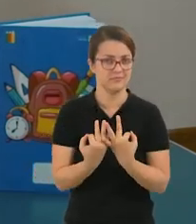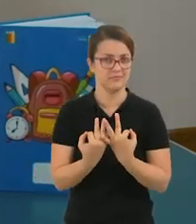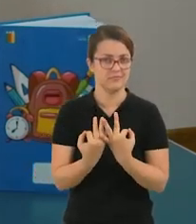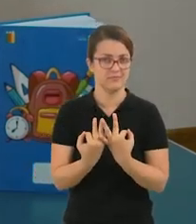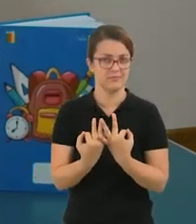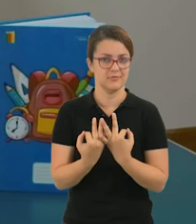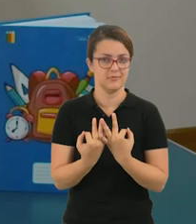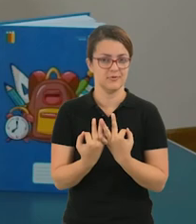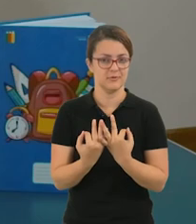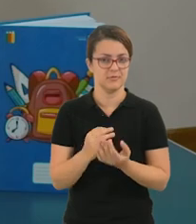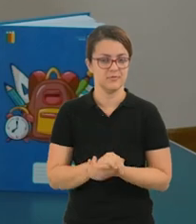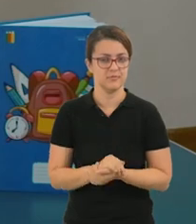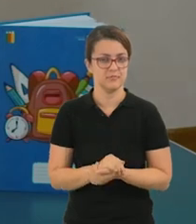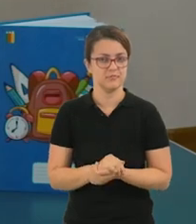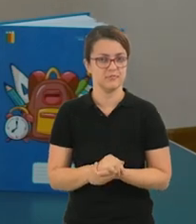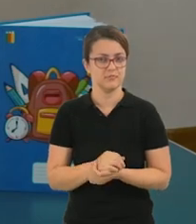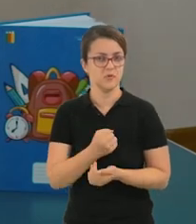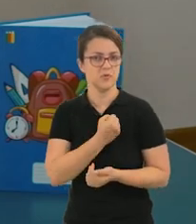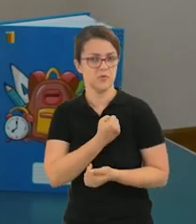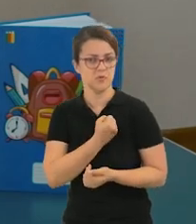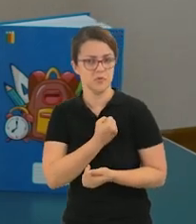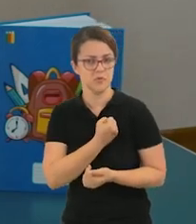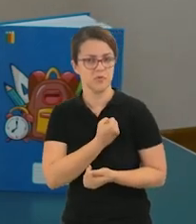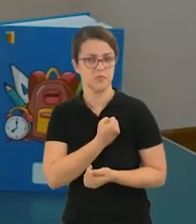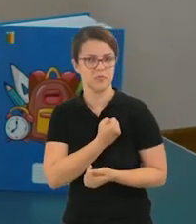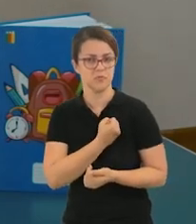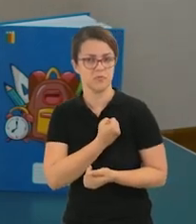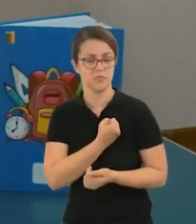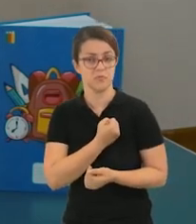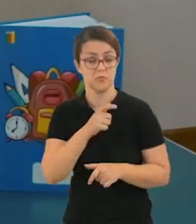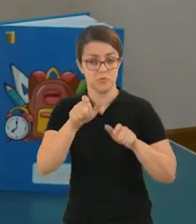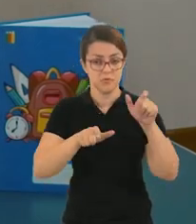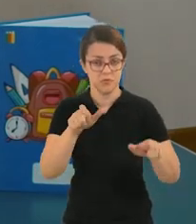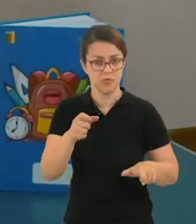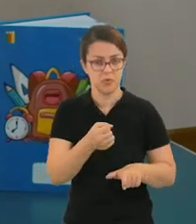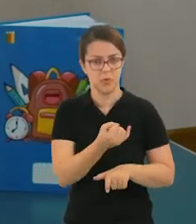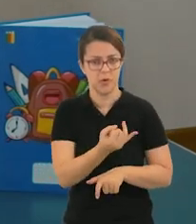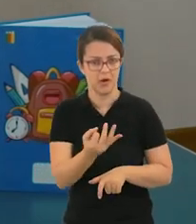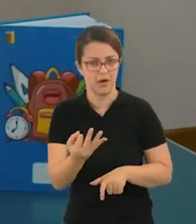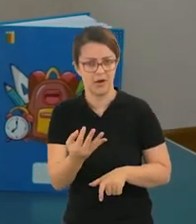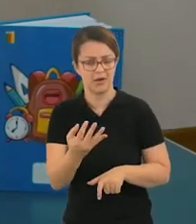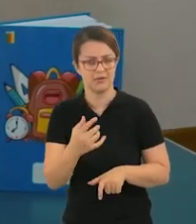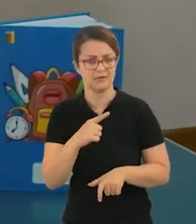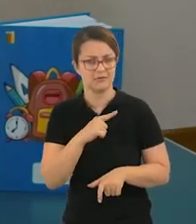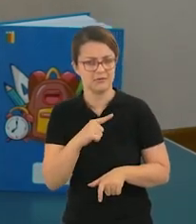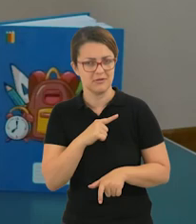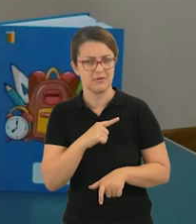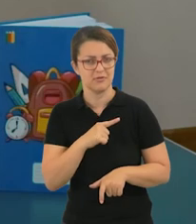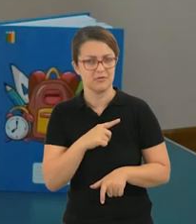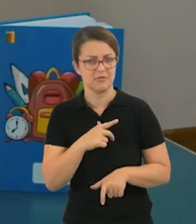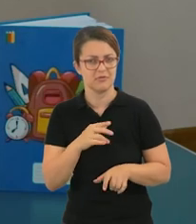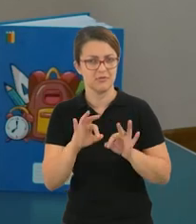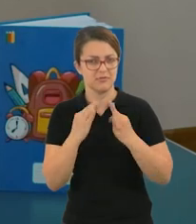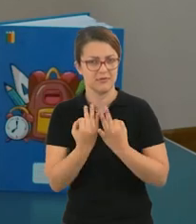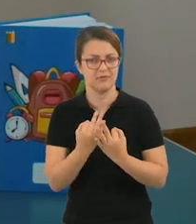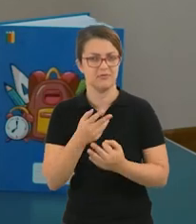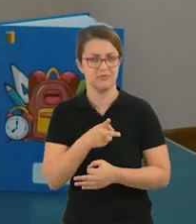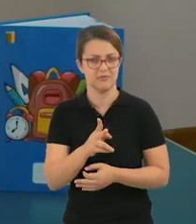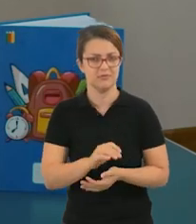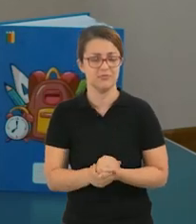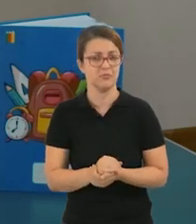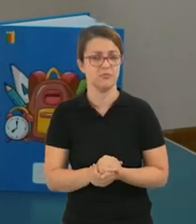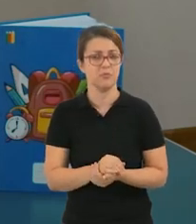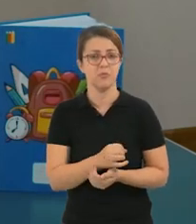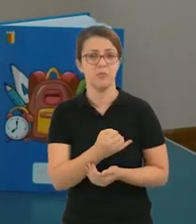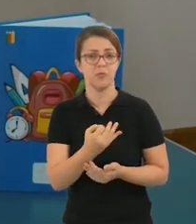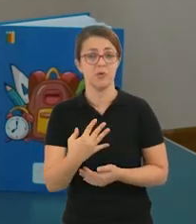e na composição familiar? O número de pessoas por família continua o mesmo? Qual era a média de filhos por